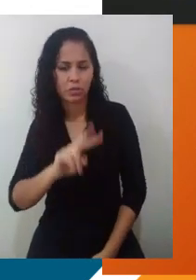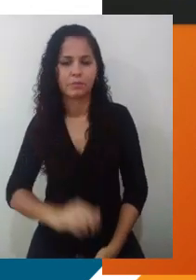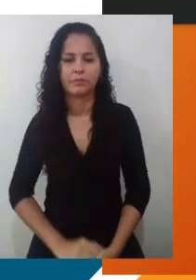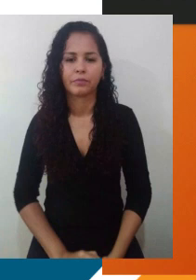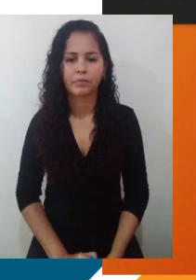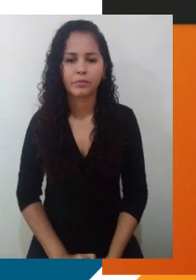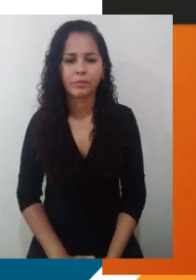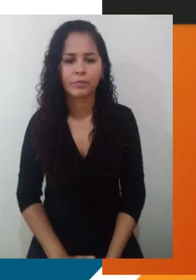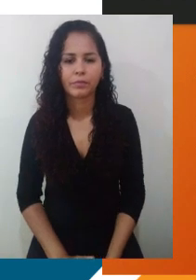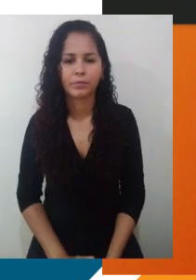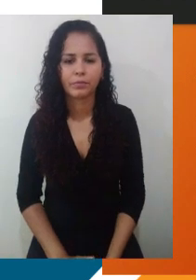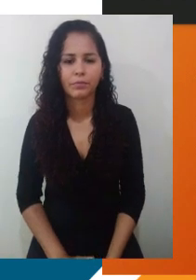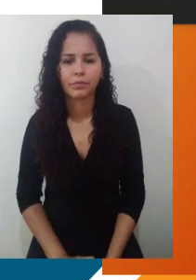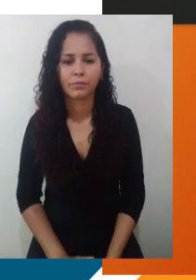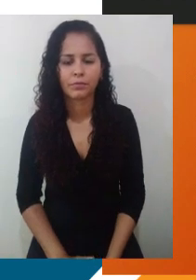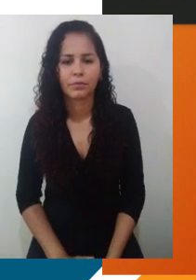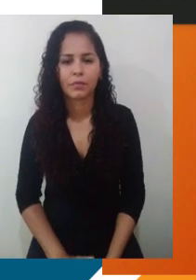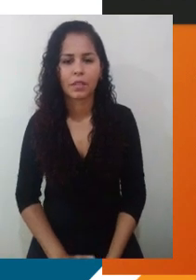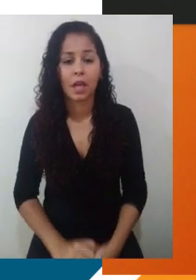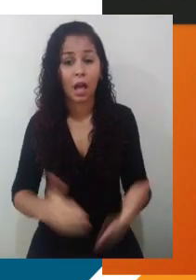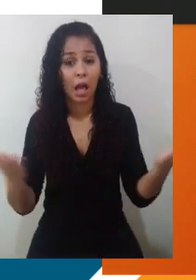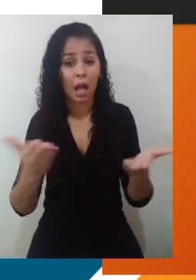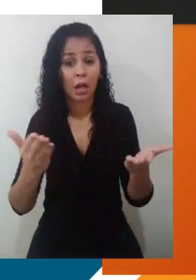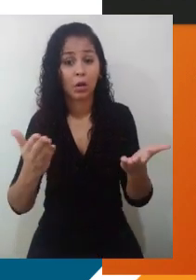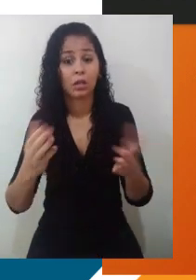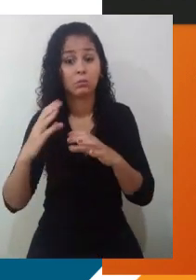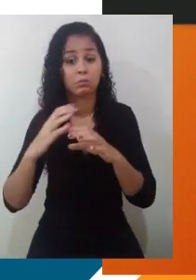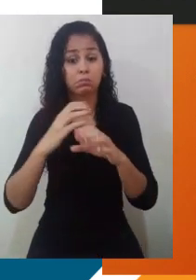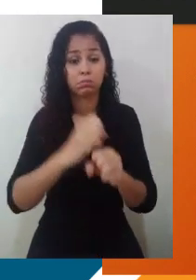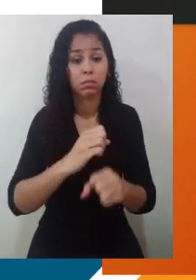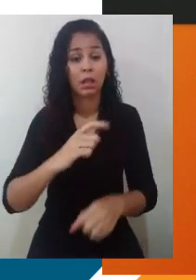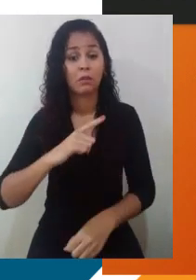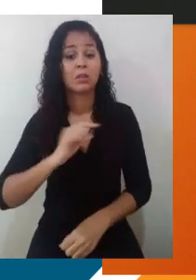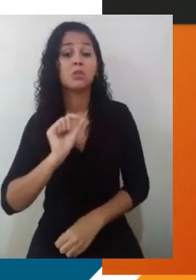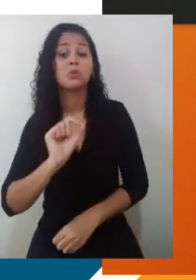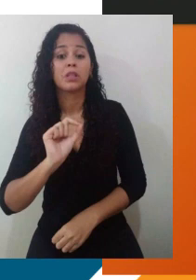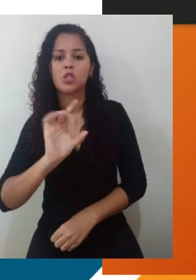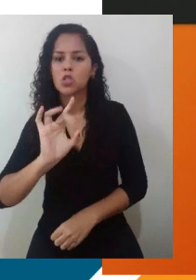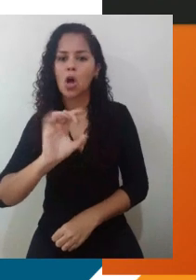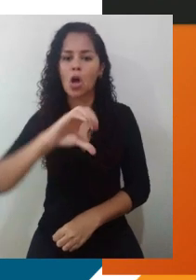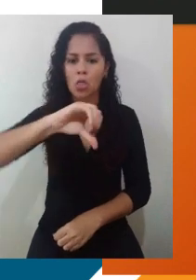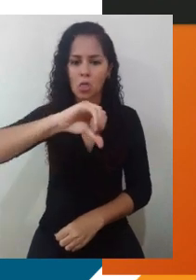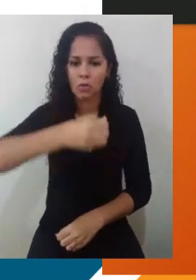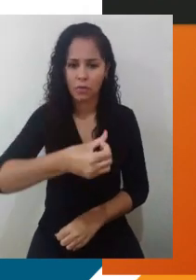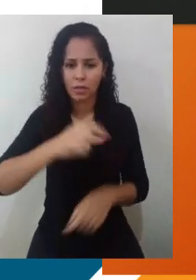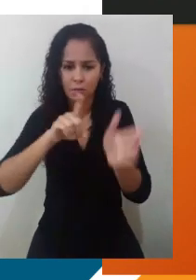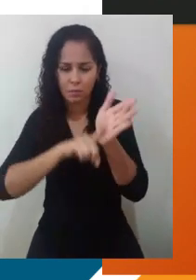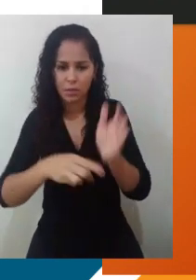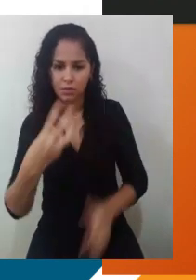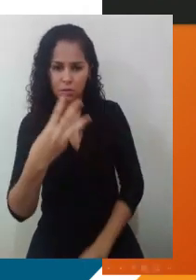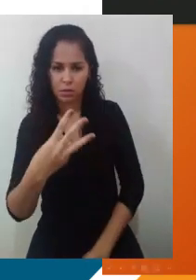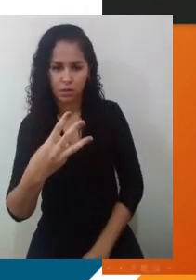com menos 24 e 48 com menos 48. Sobrando nessa conta apenas 96 menos